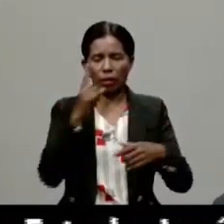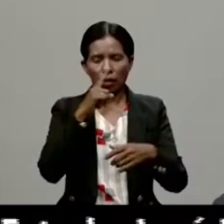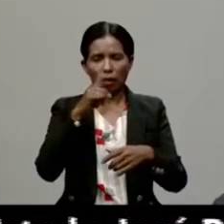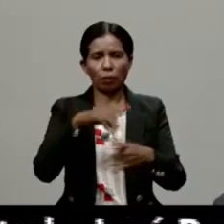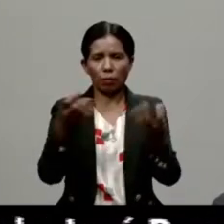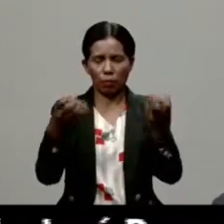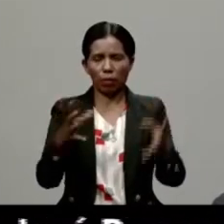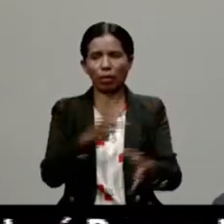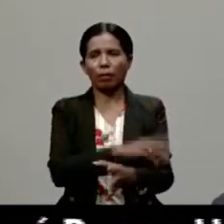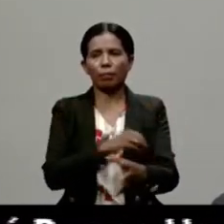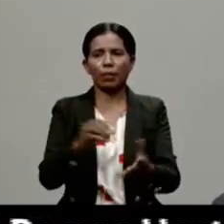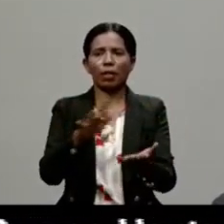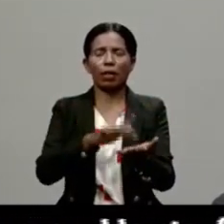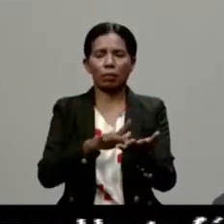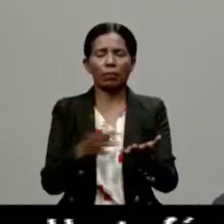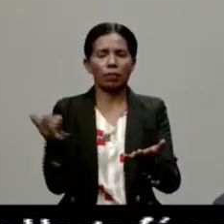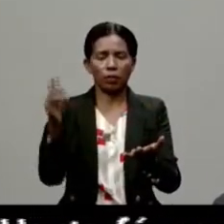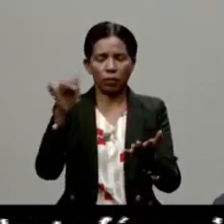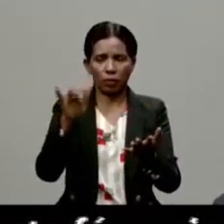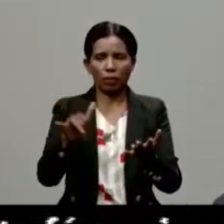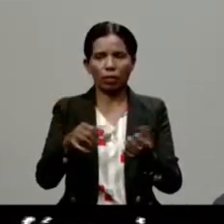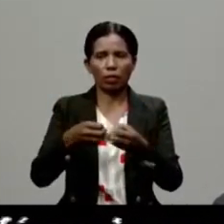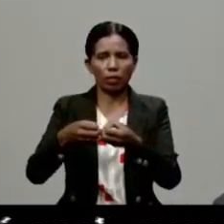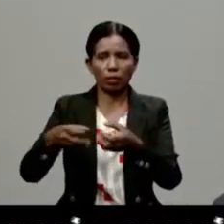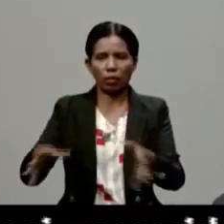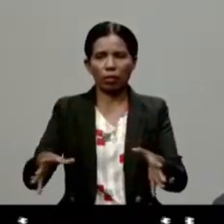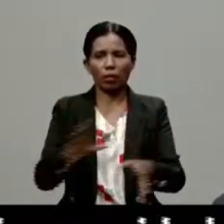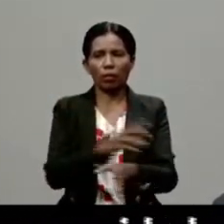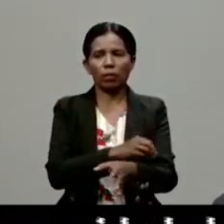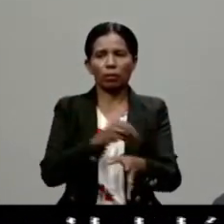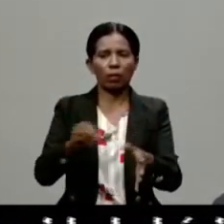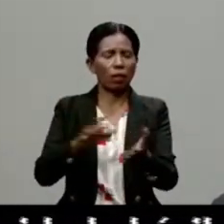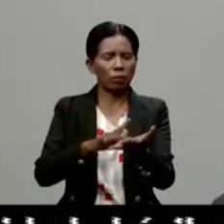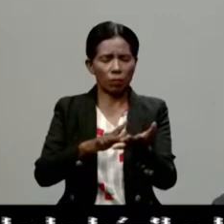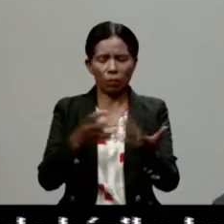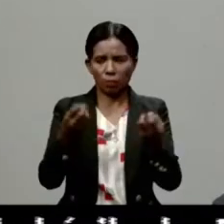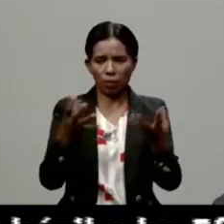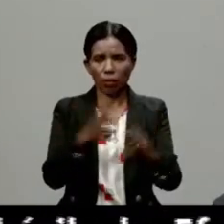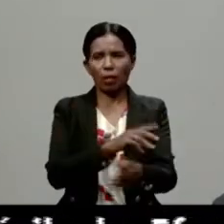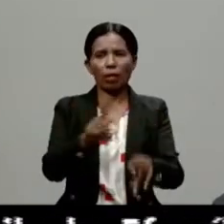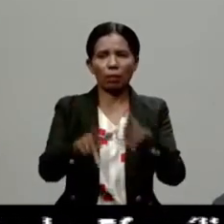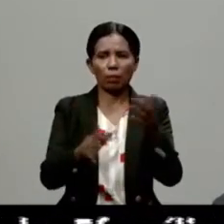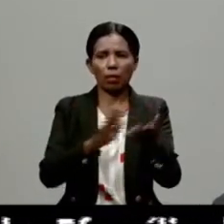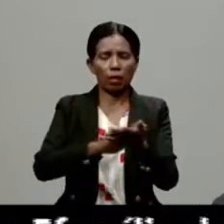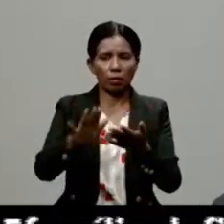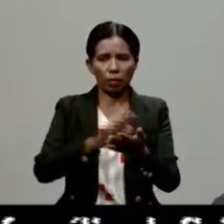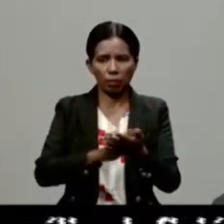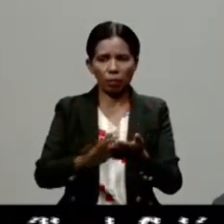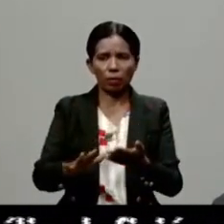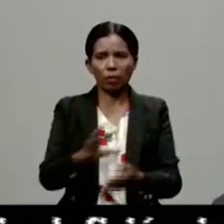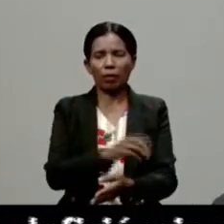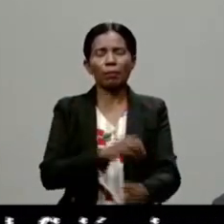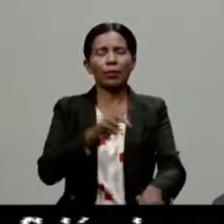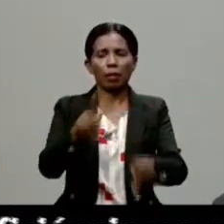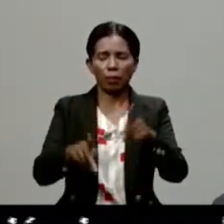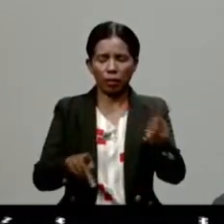ne makarik be ay moruk ser nebe lakon i to stock out barak ne maka ema nebe ma hamos los cleaner. Ema